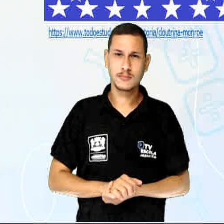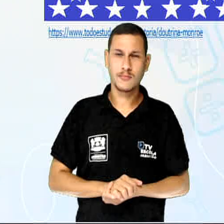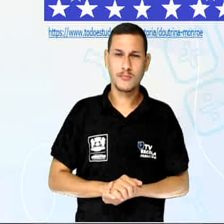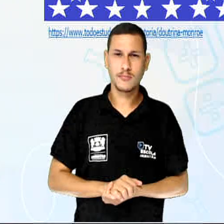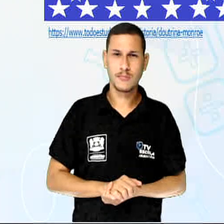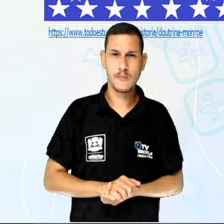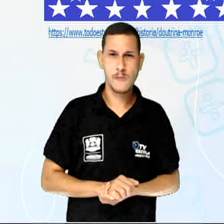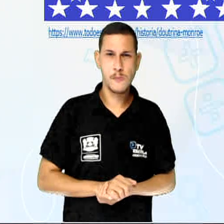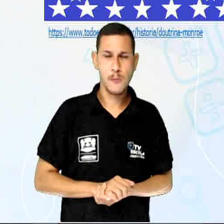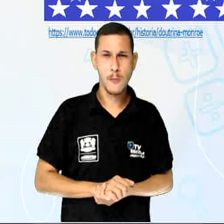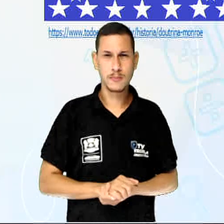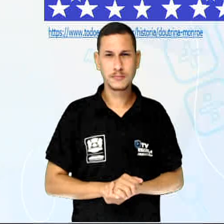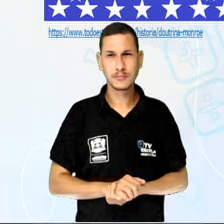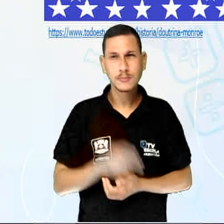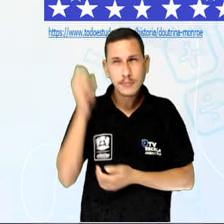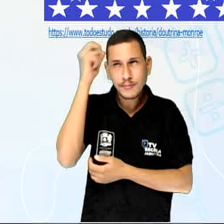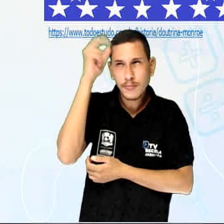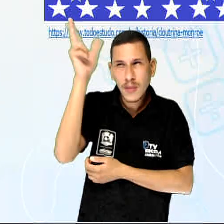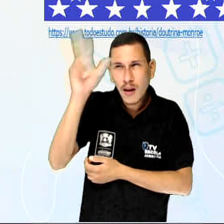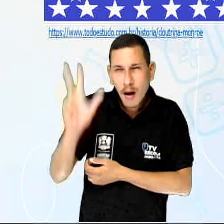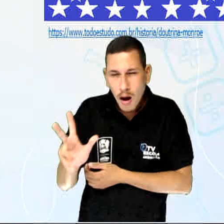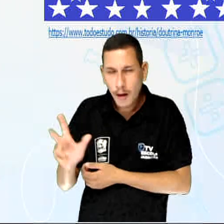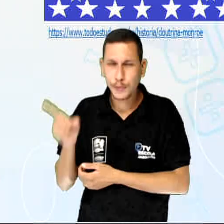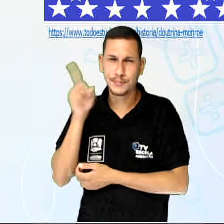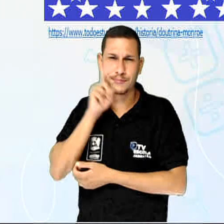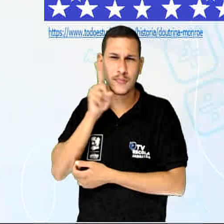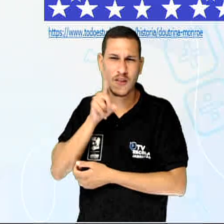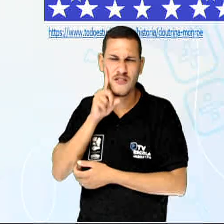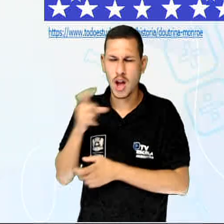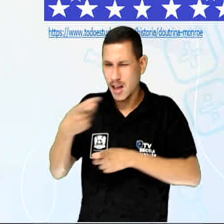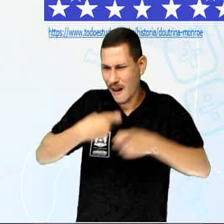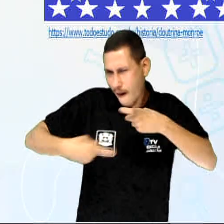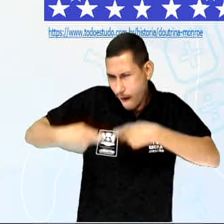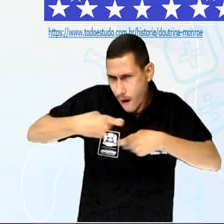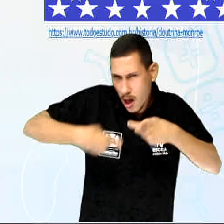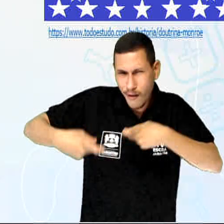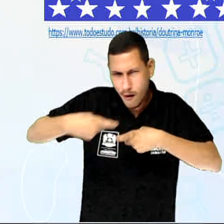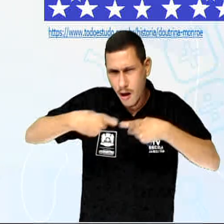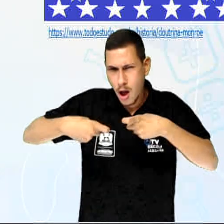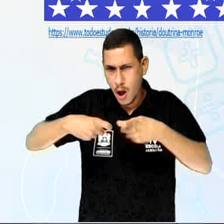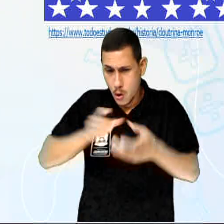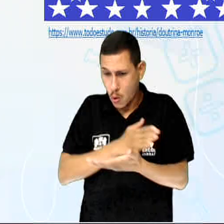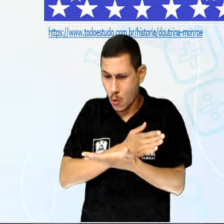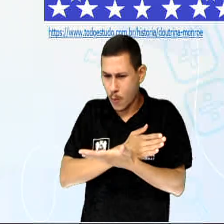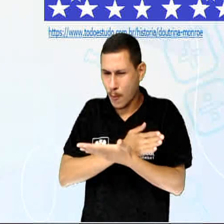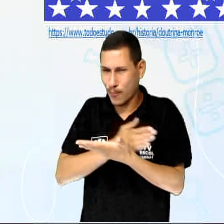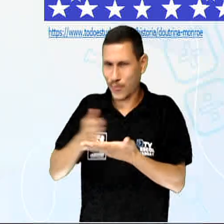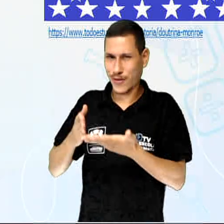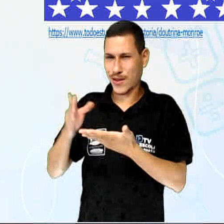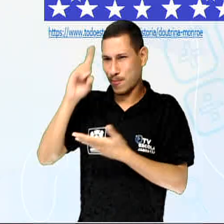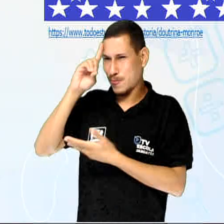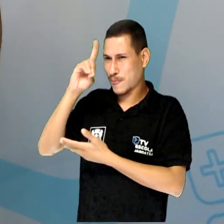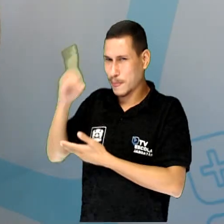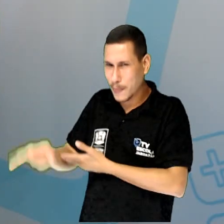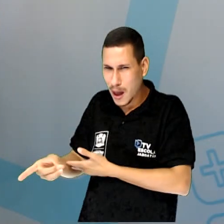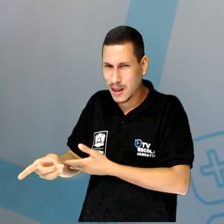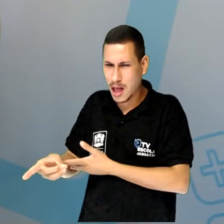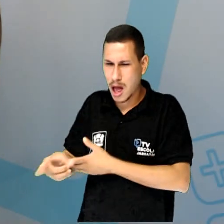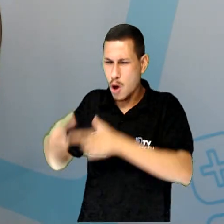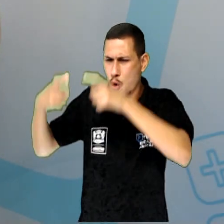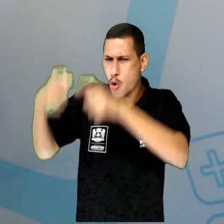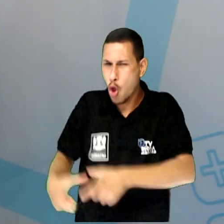Com essa ideia, eles entram em guerra para dominar territórios estratégicos na América